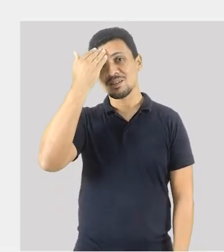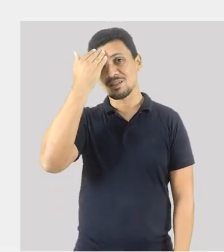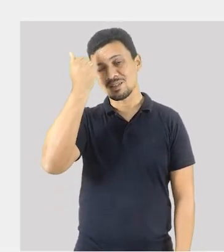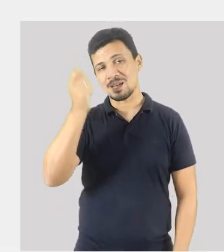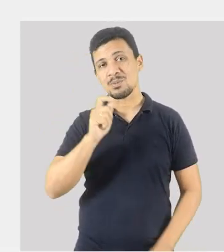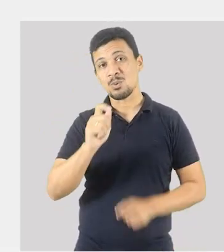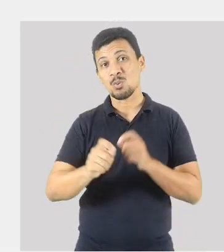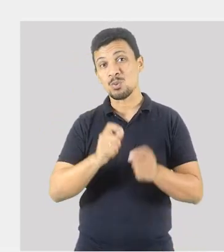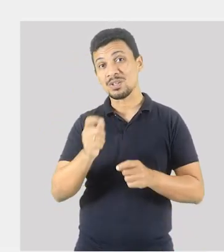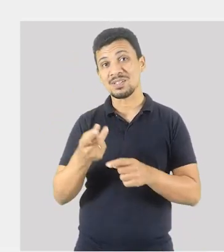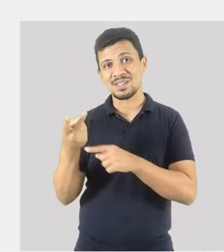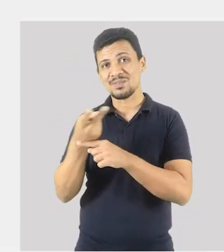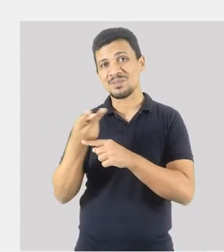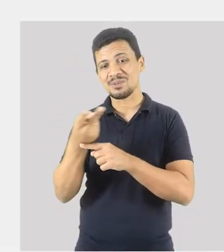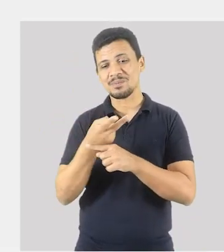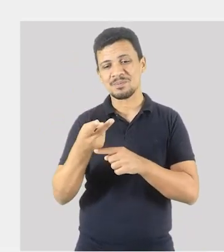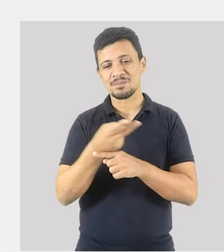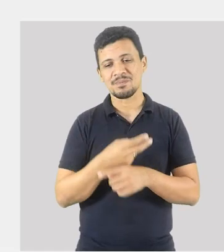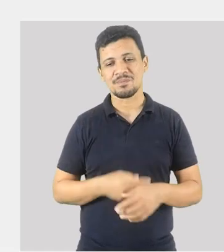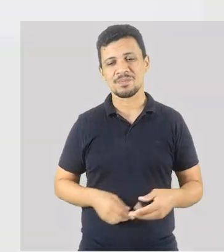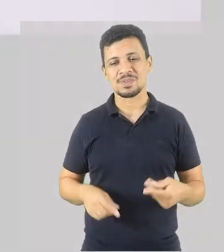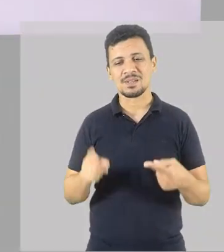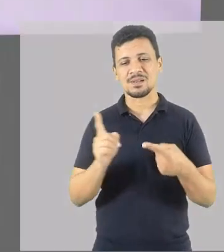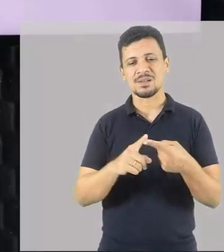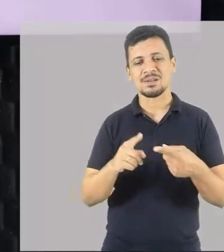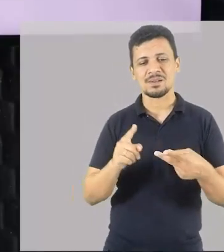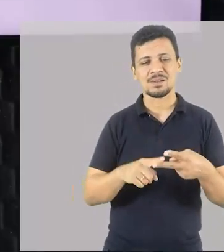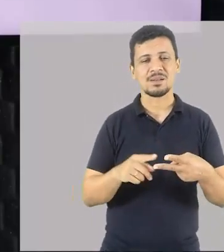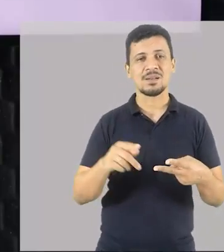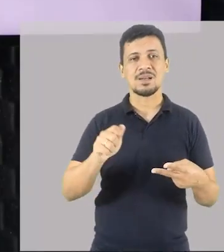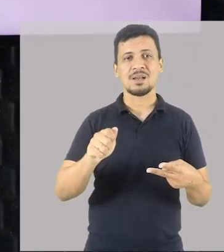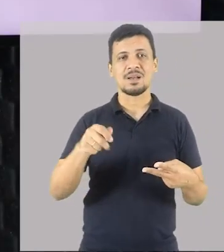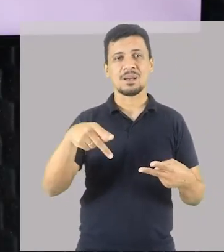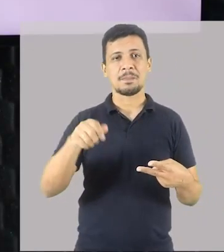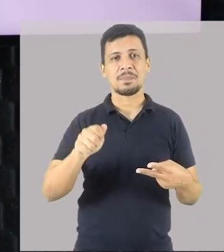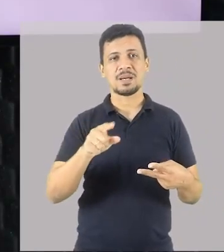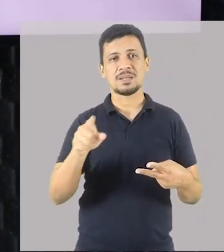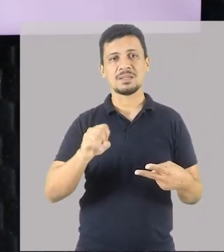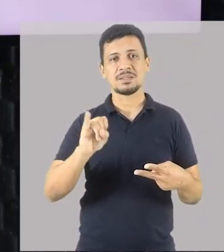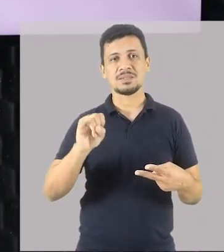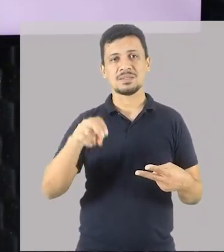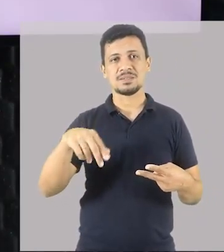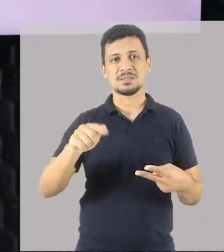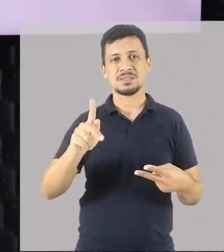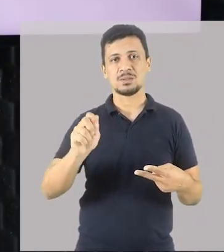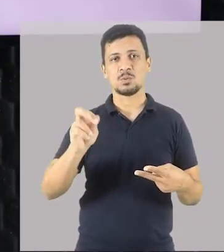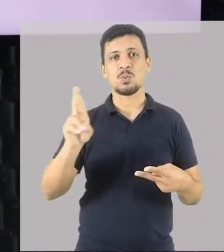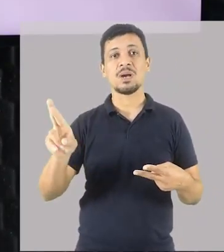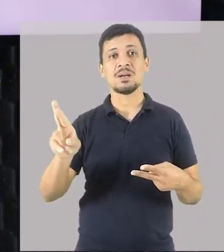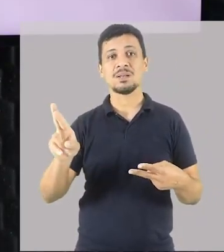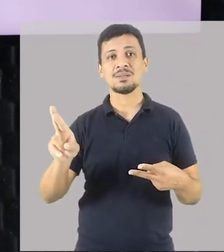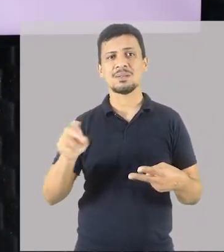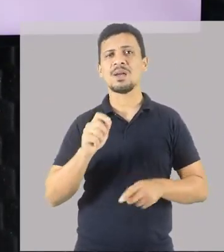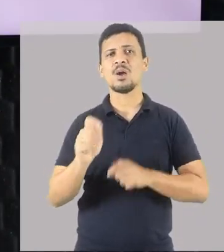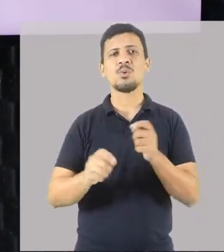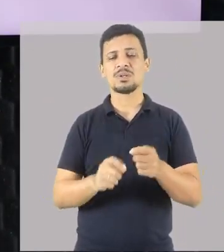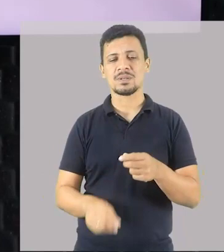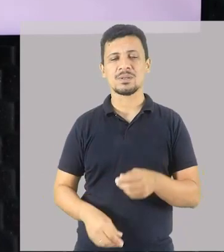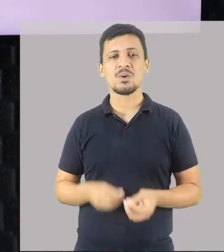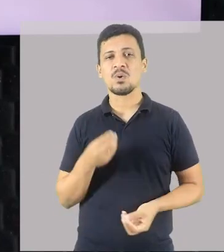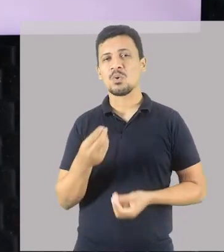que a gente deve olhar. Olha o apaziguar. Apaziguar vem de paz, certo? Para eu formar o